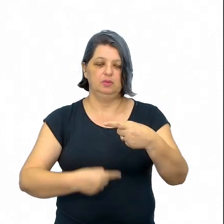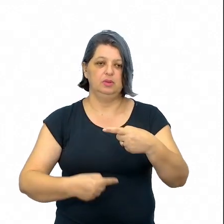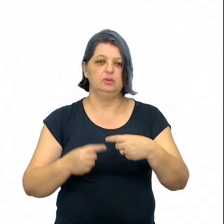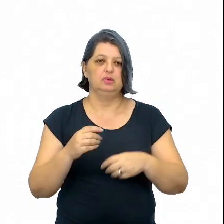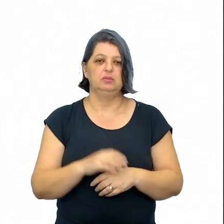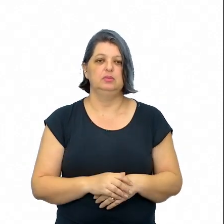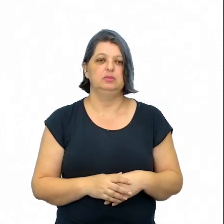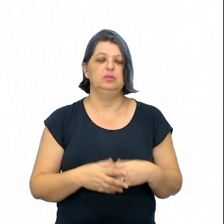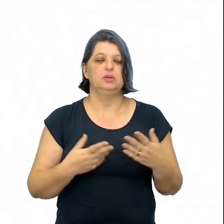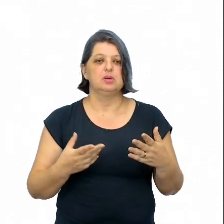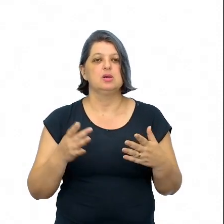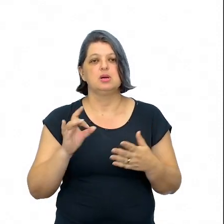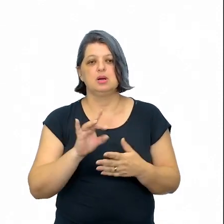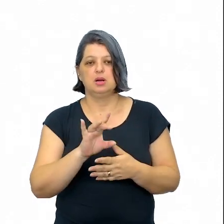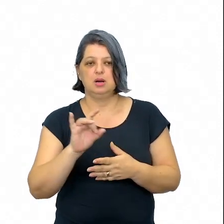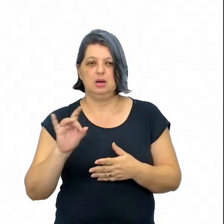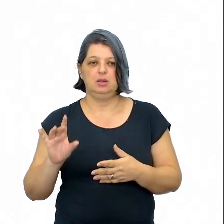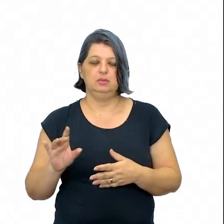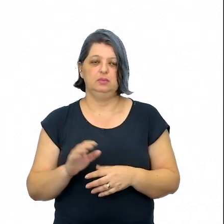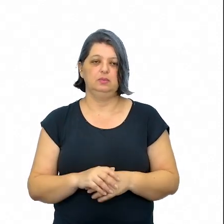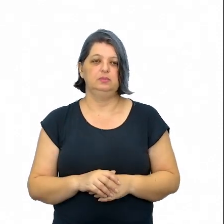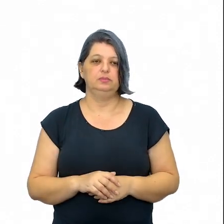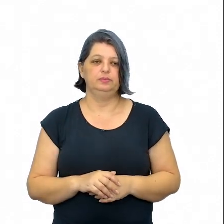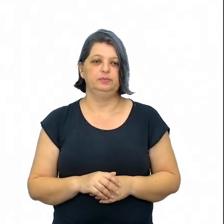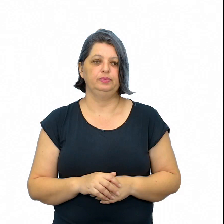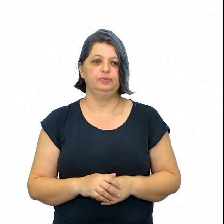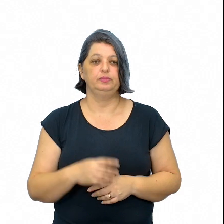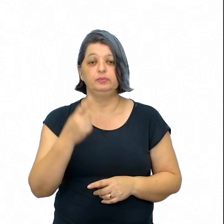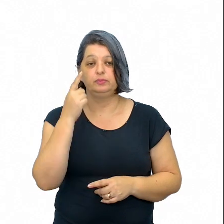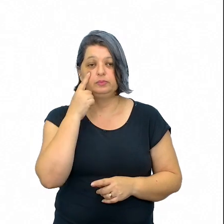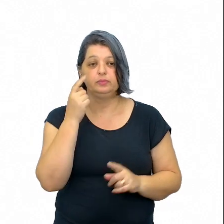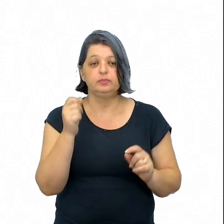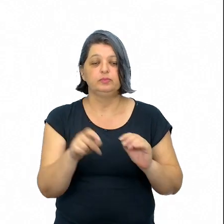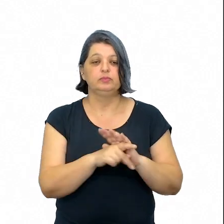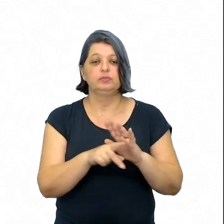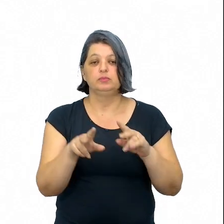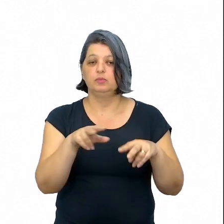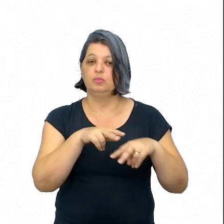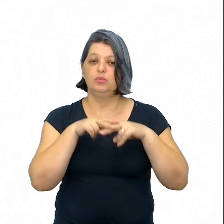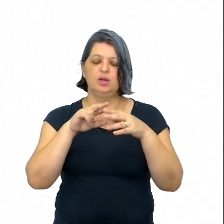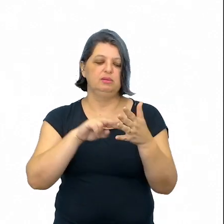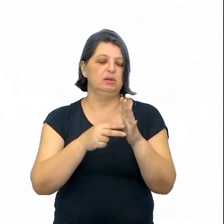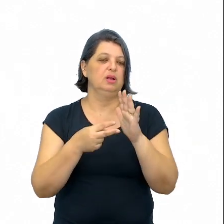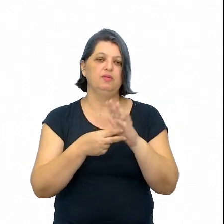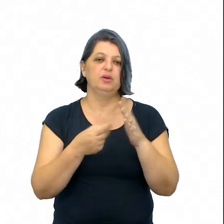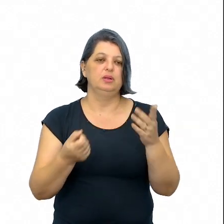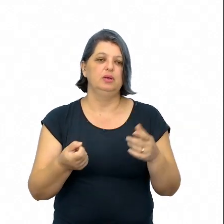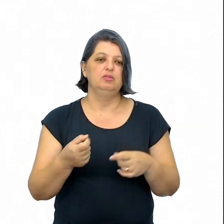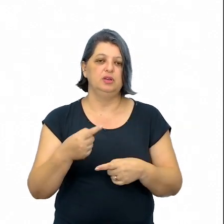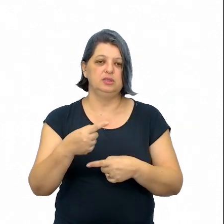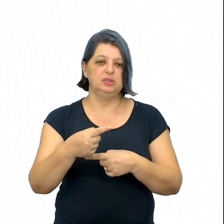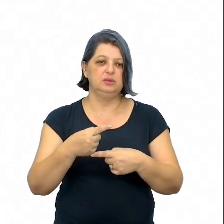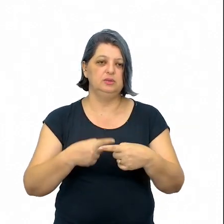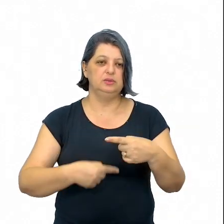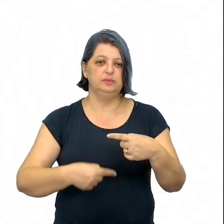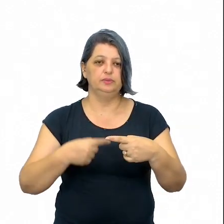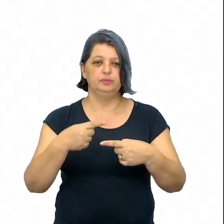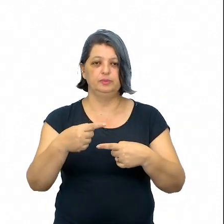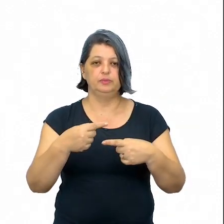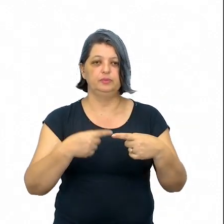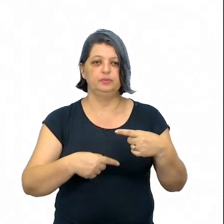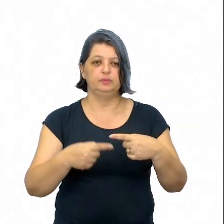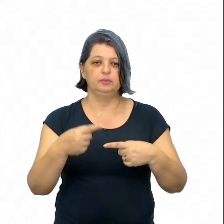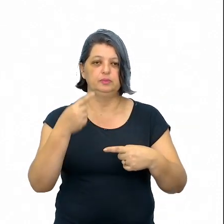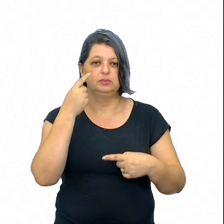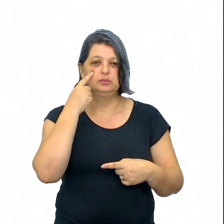pouquinho a respeito de cada uma delas. Revisando o significado de fração. Para que eu vou revisar? Né? Reconhecer